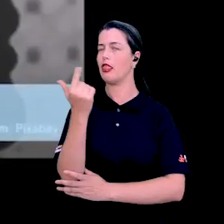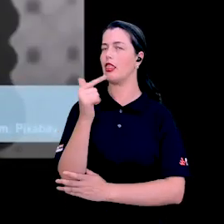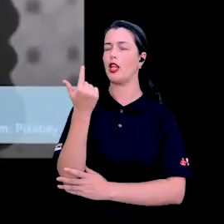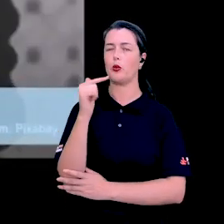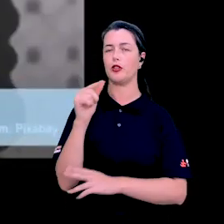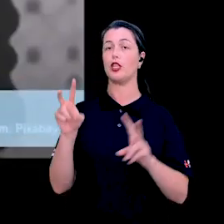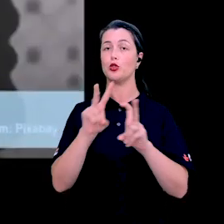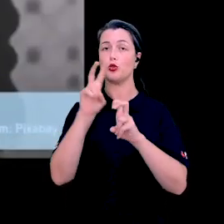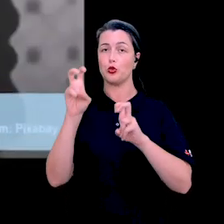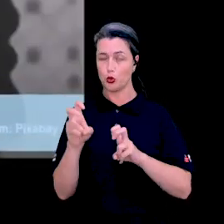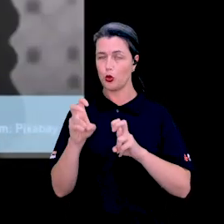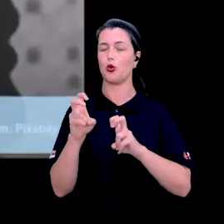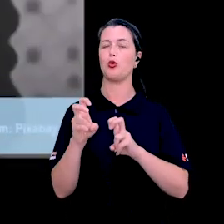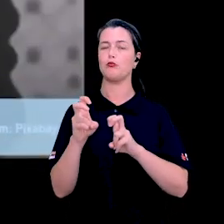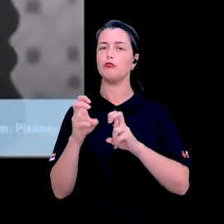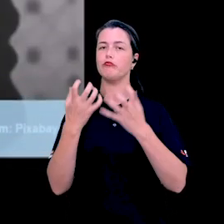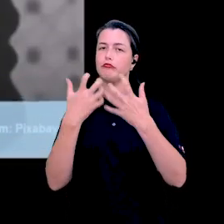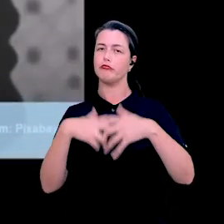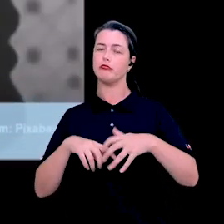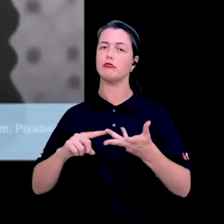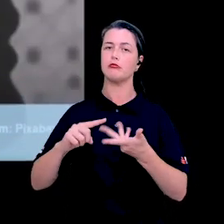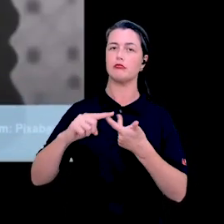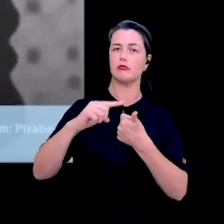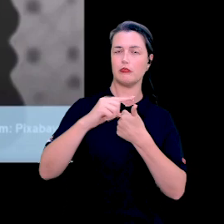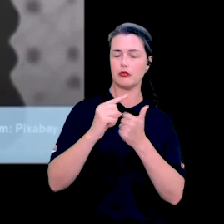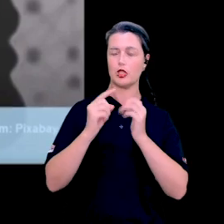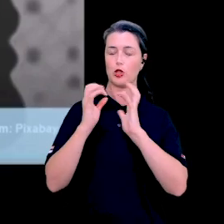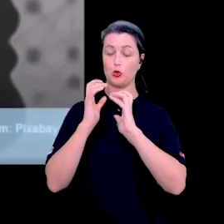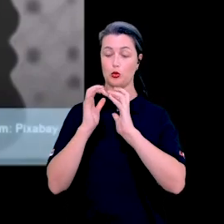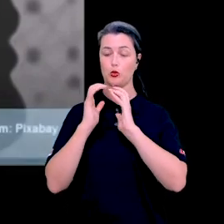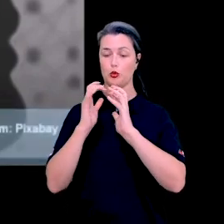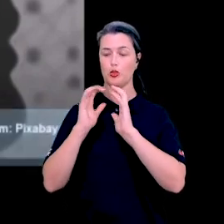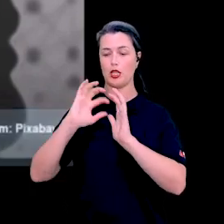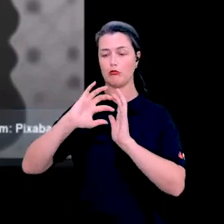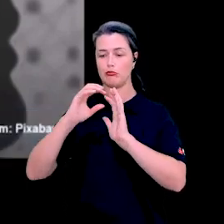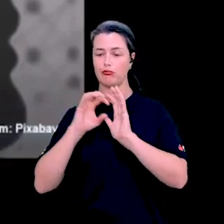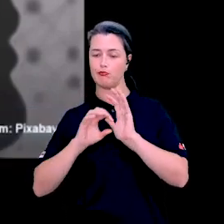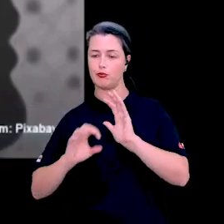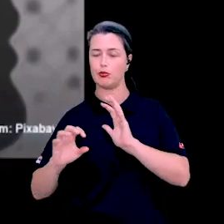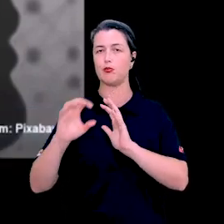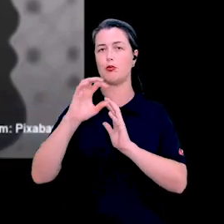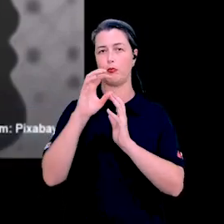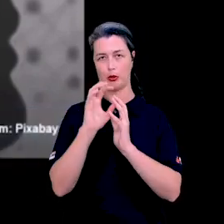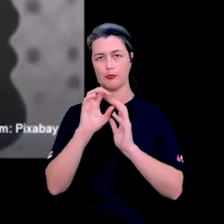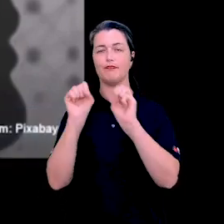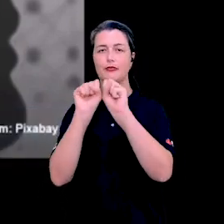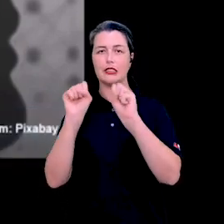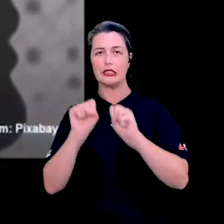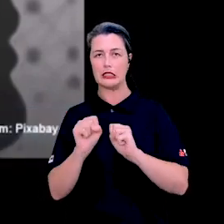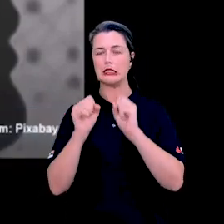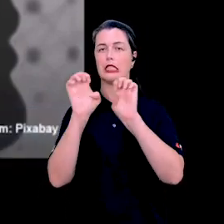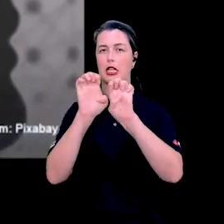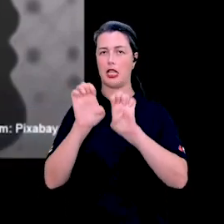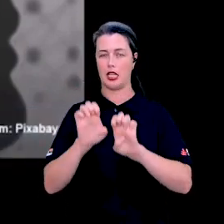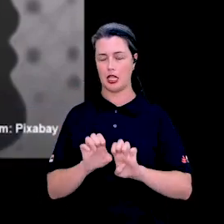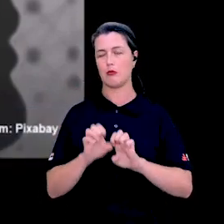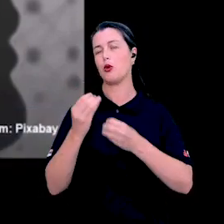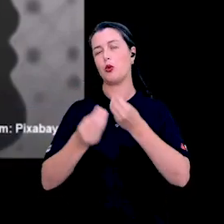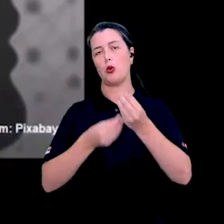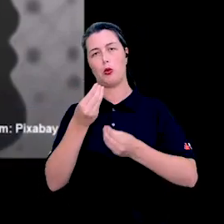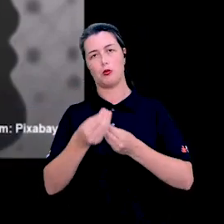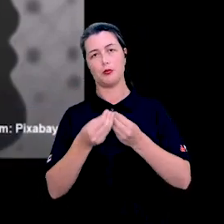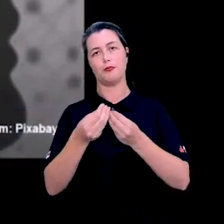os substratos neurológicos que estão envolvidos. Mas, dentre as informações que ele elenca, me